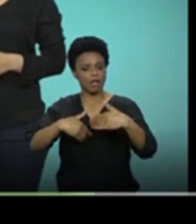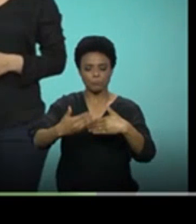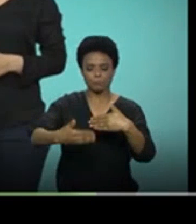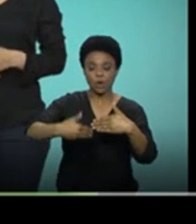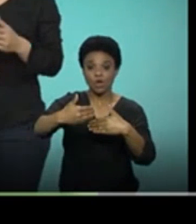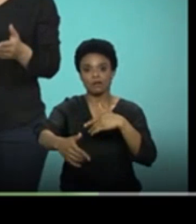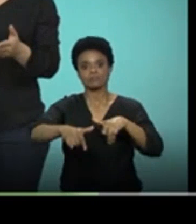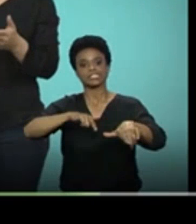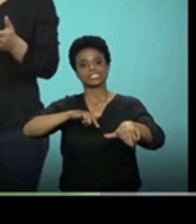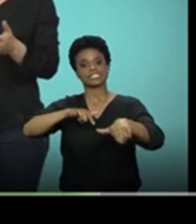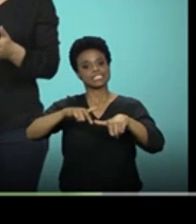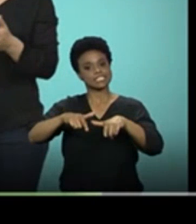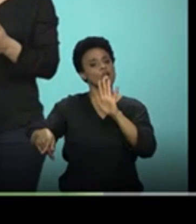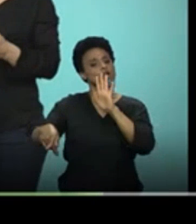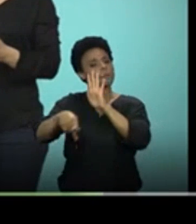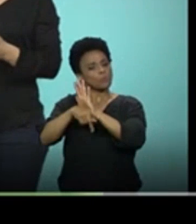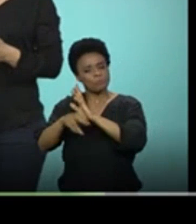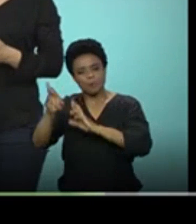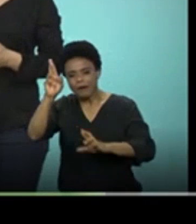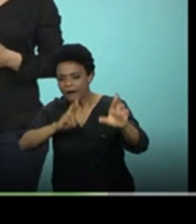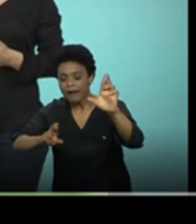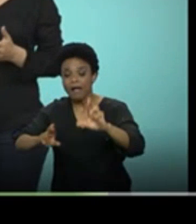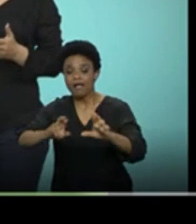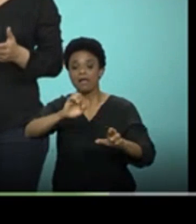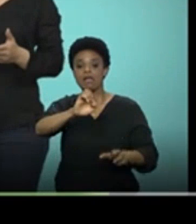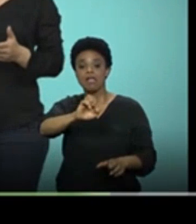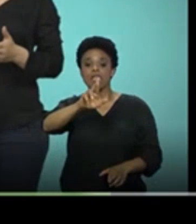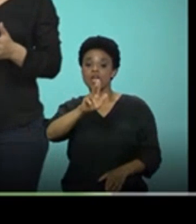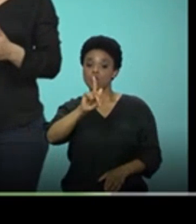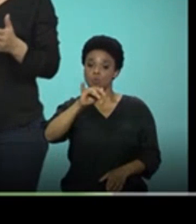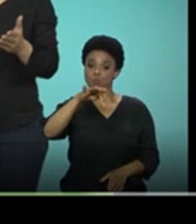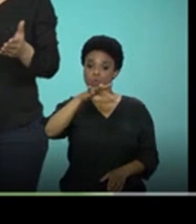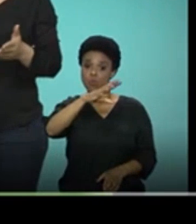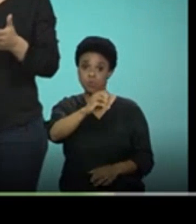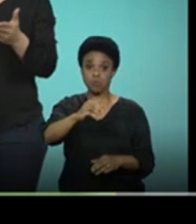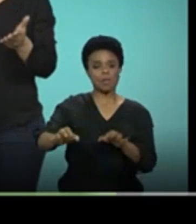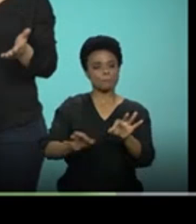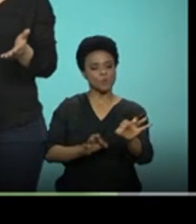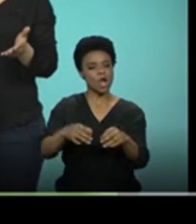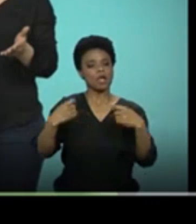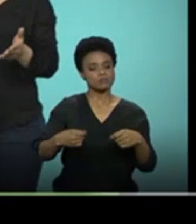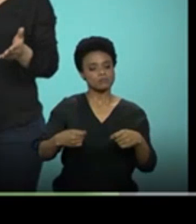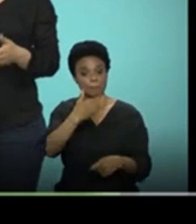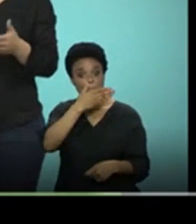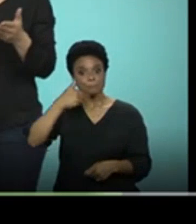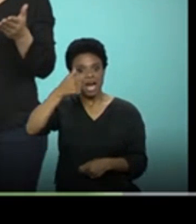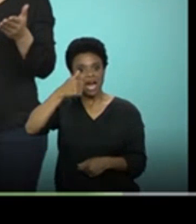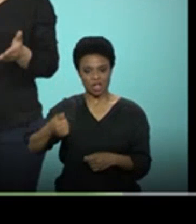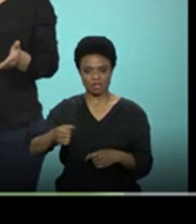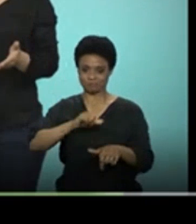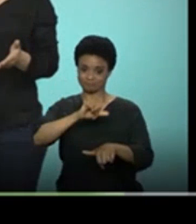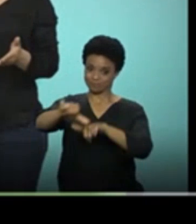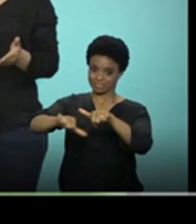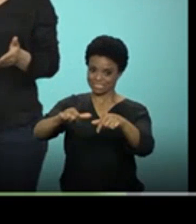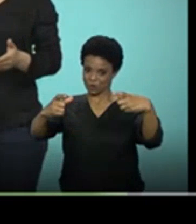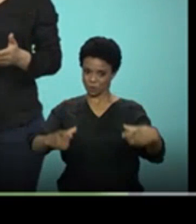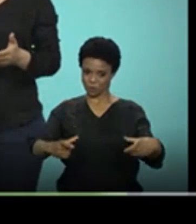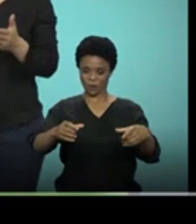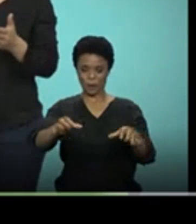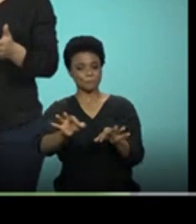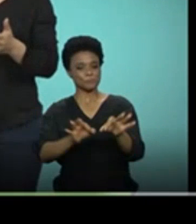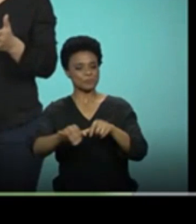processo de trabalho. Por meio da análise ergonômica do trabalho, o programa deve propor medidas como a adequação do posto, da organização